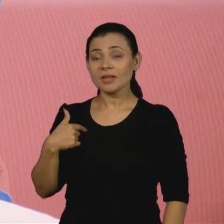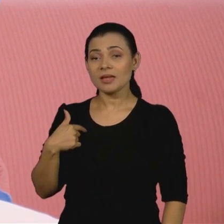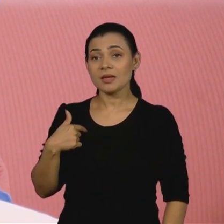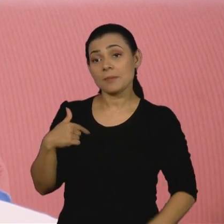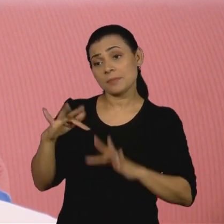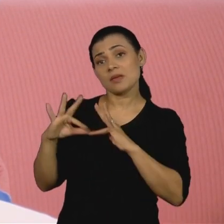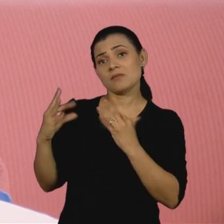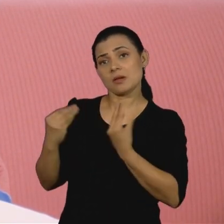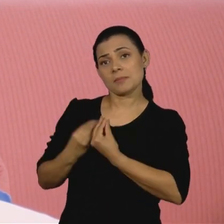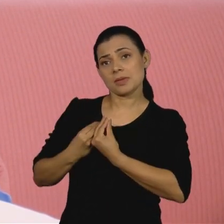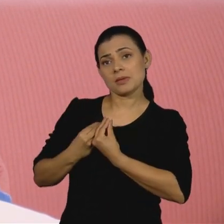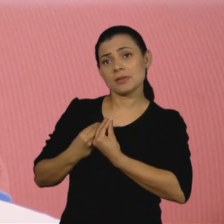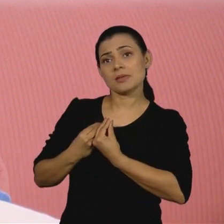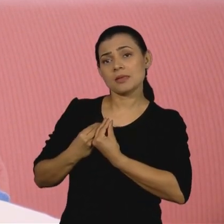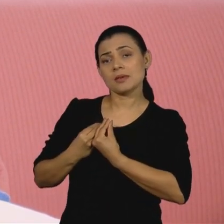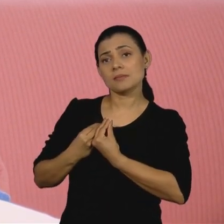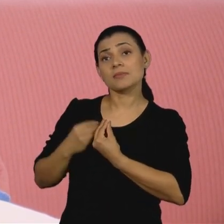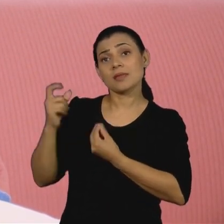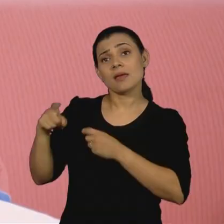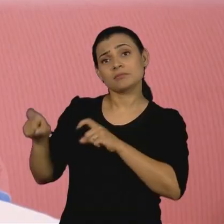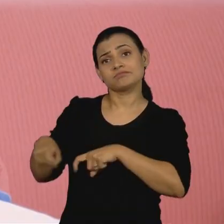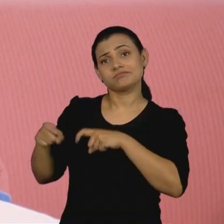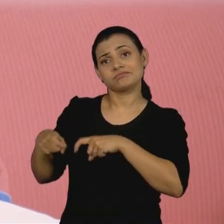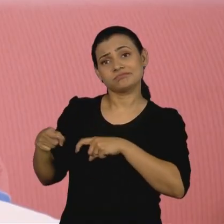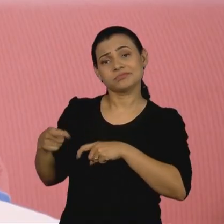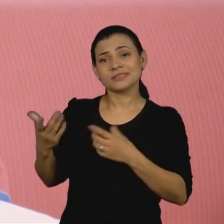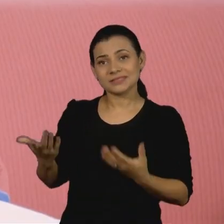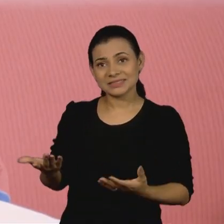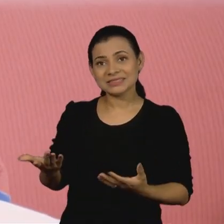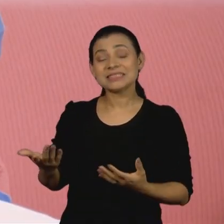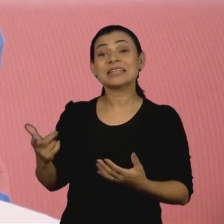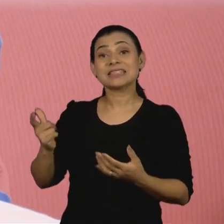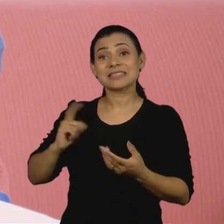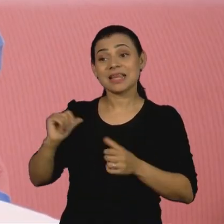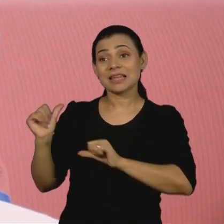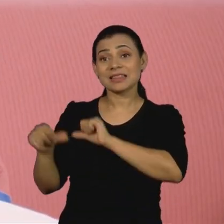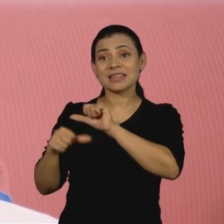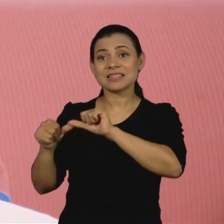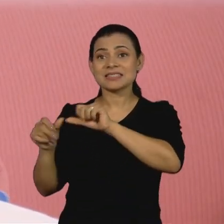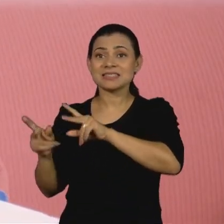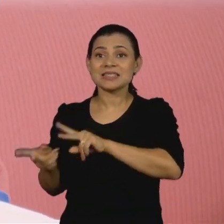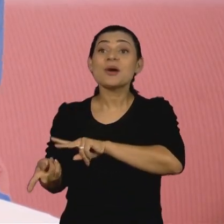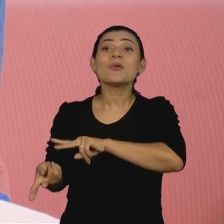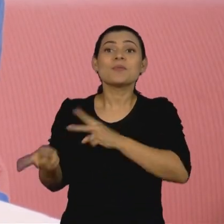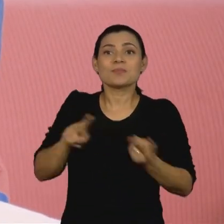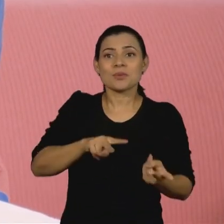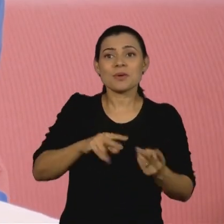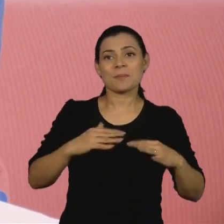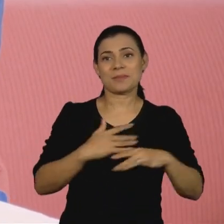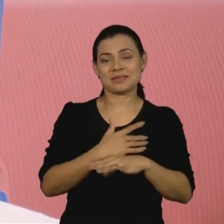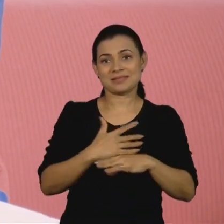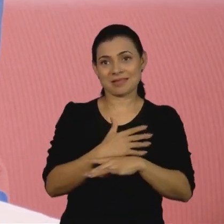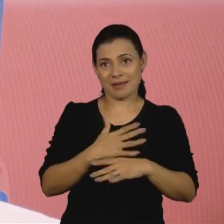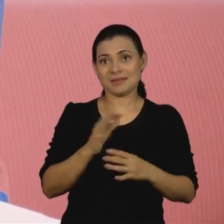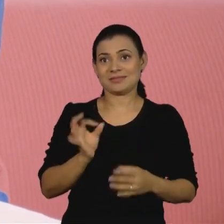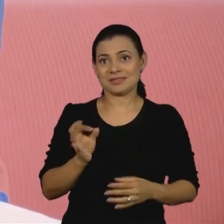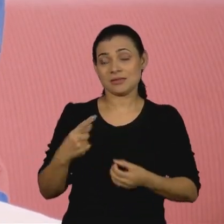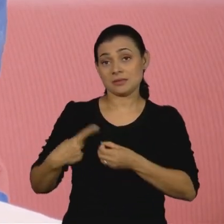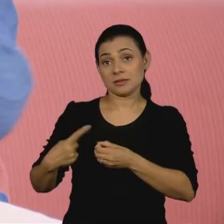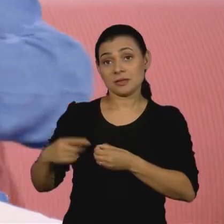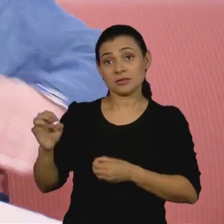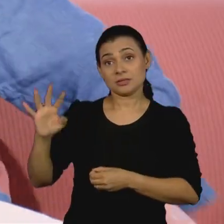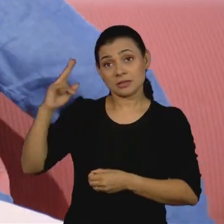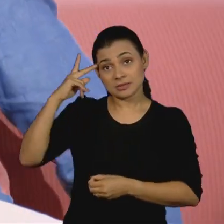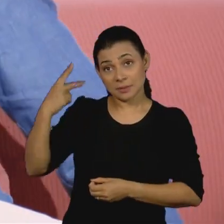Minha família é da roça, né? E faz aquela transição da roça para a cidade. No interior do estado de